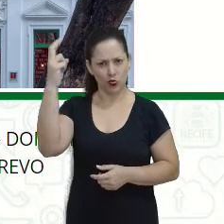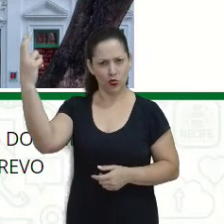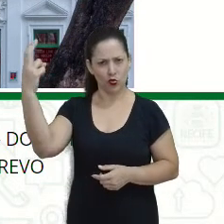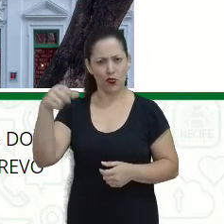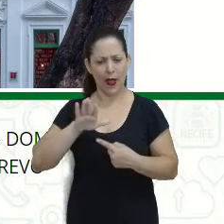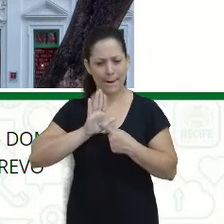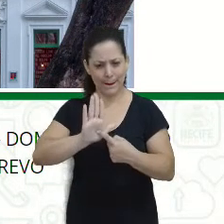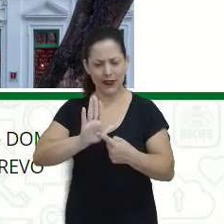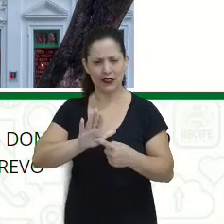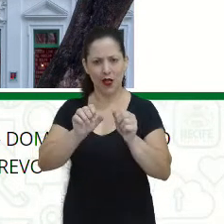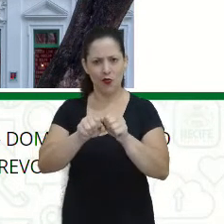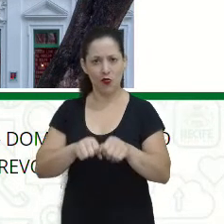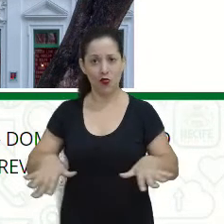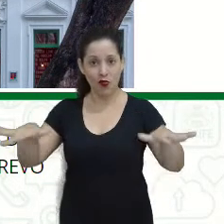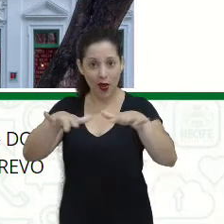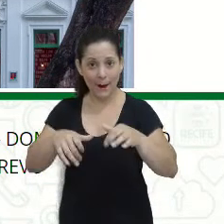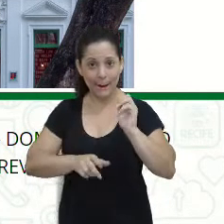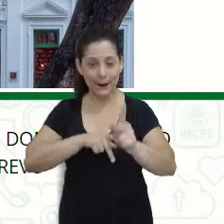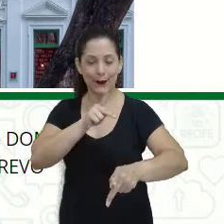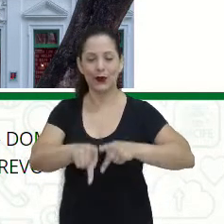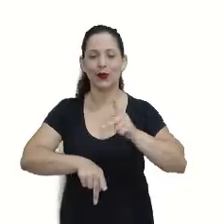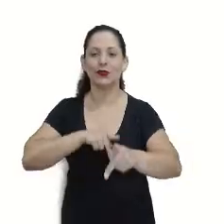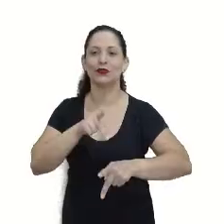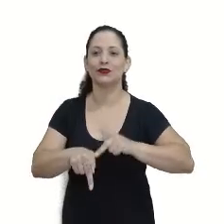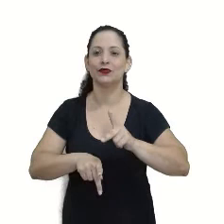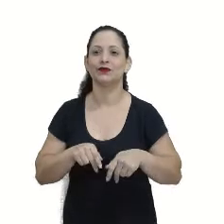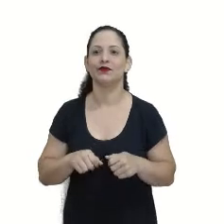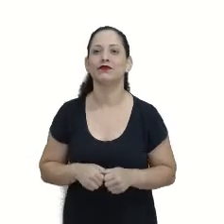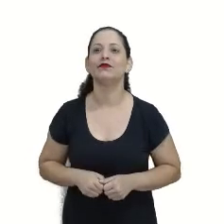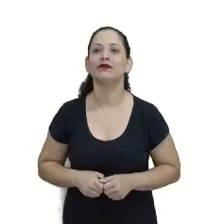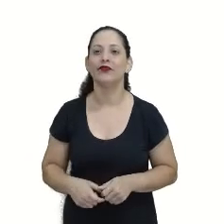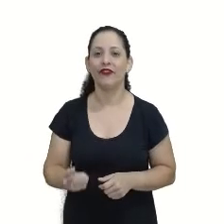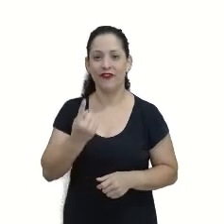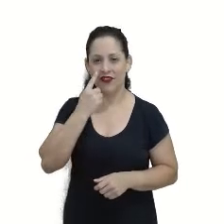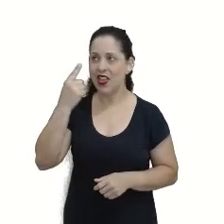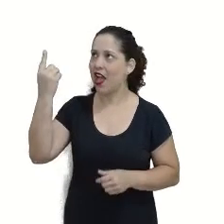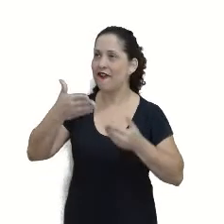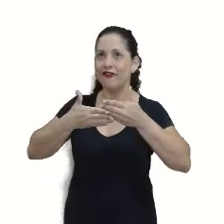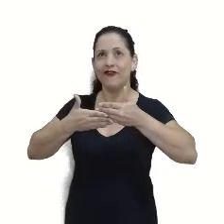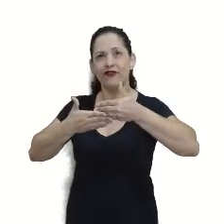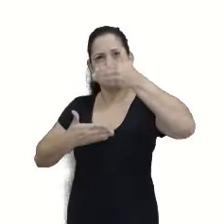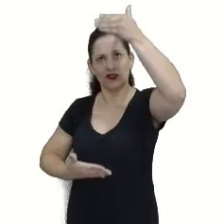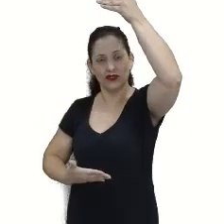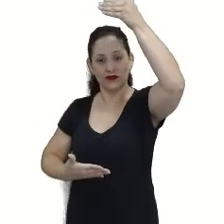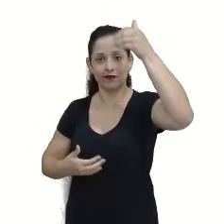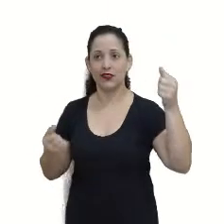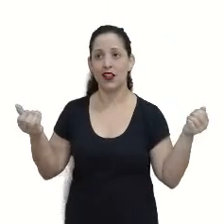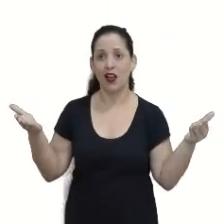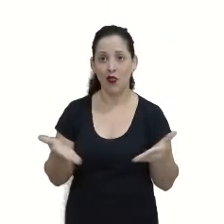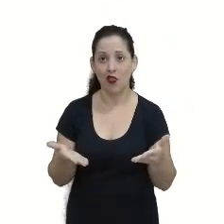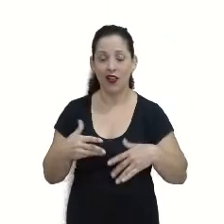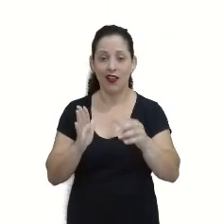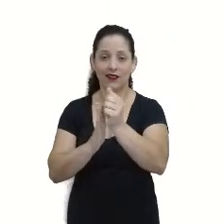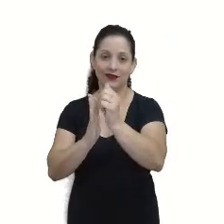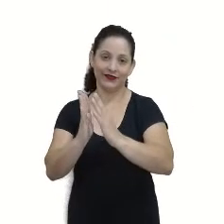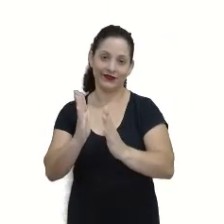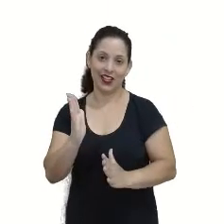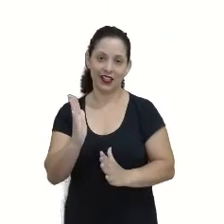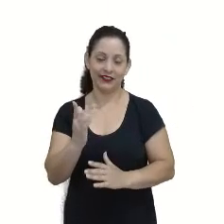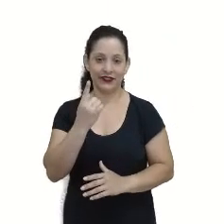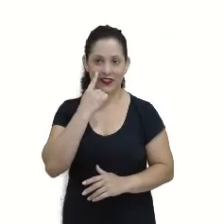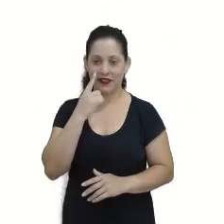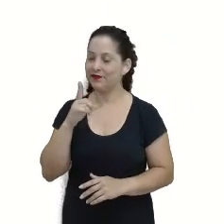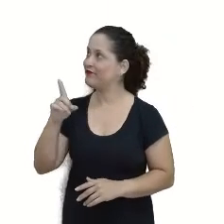cultura ela é do povo, tá? Vocês veem a fachada do prédio. E aí eu deixo para vocês essa sugestão de atividade. Você